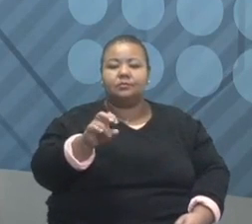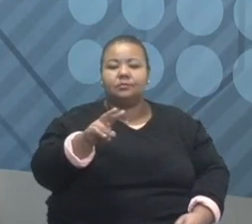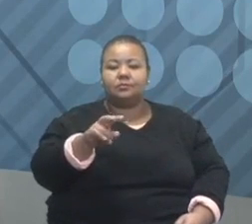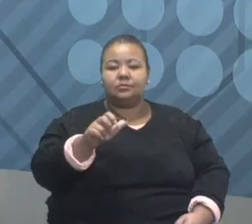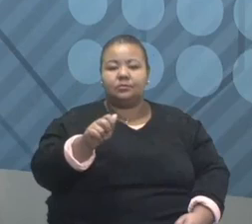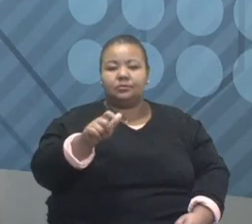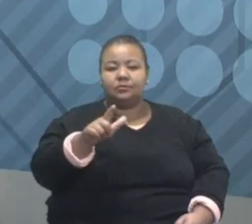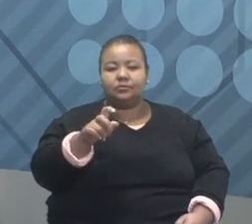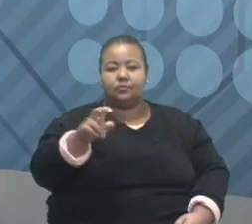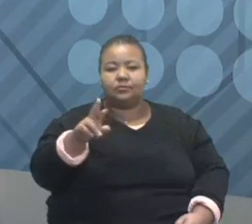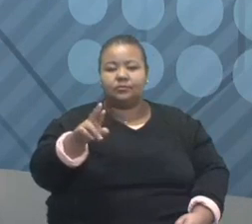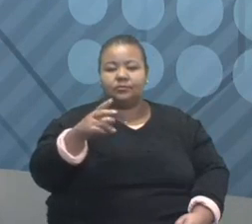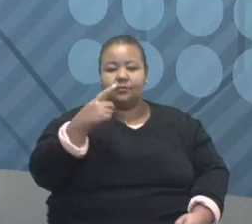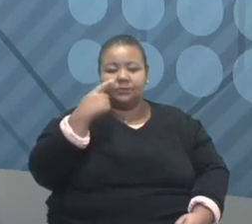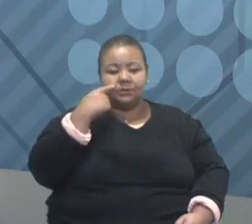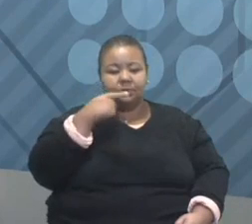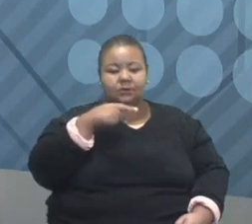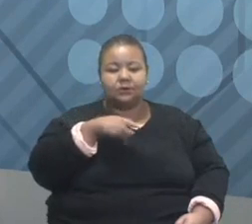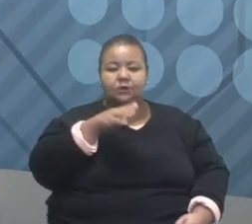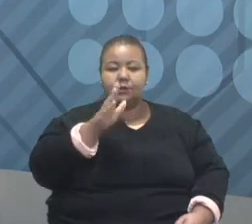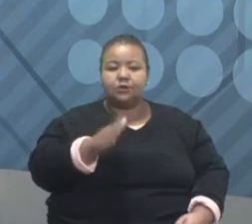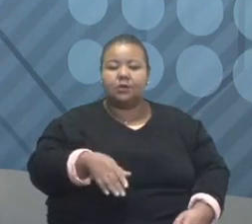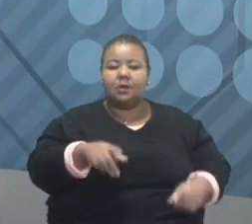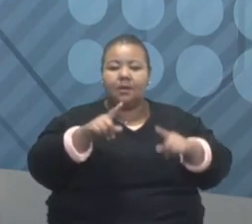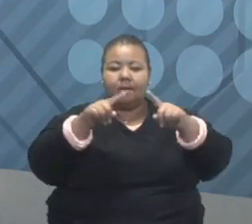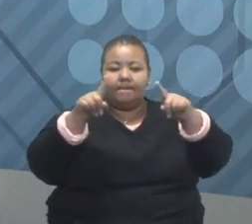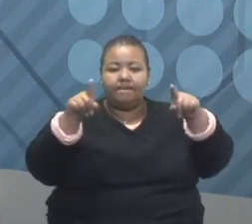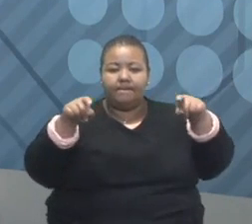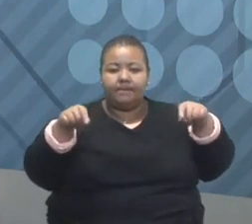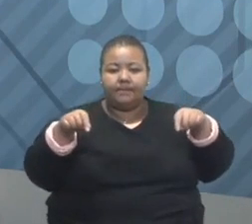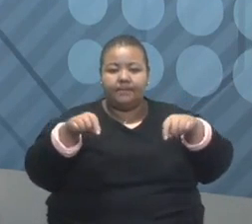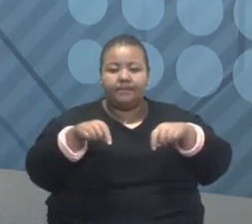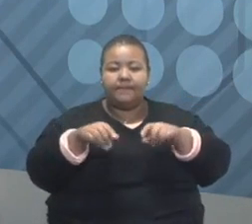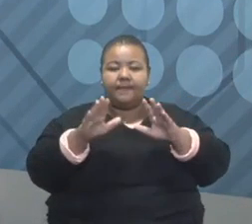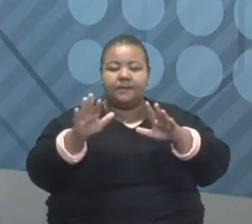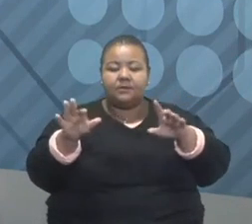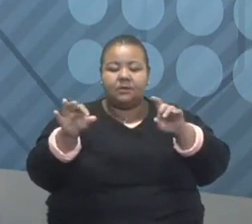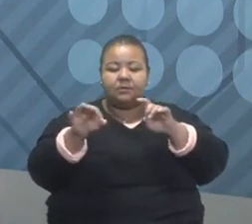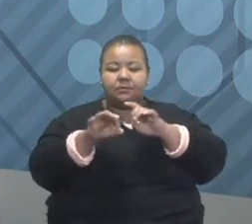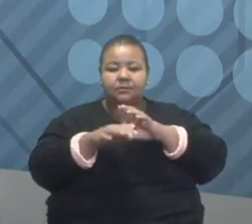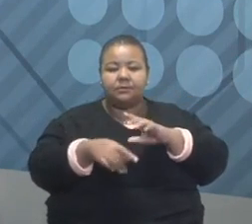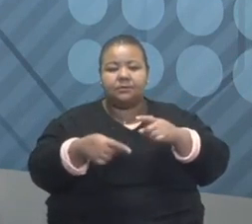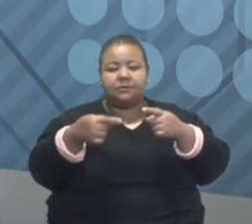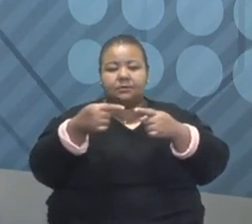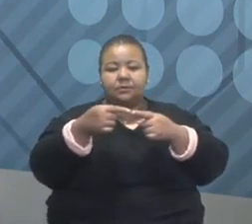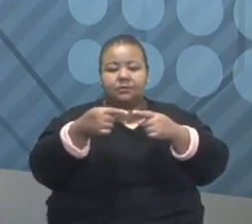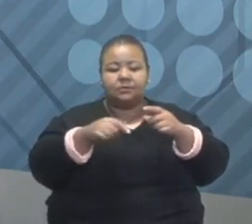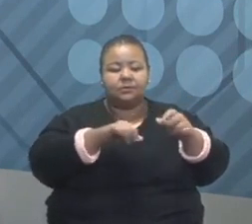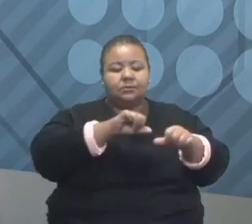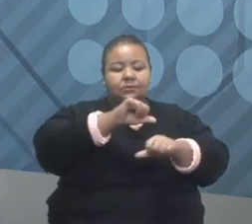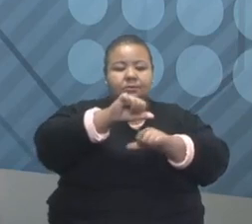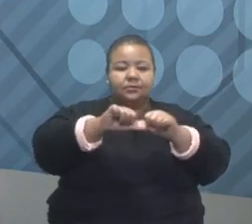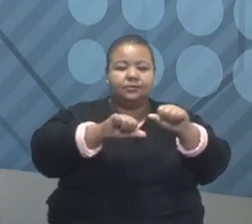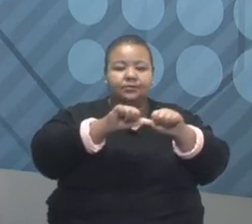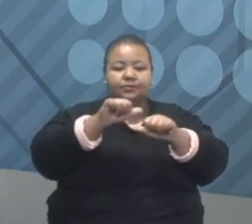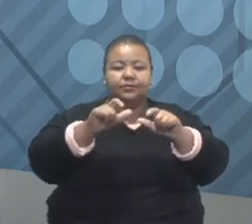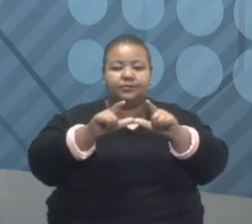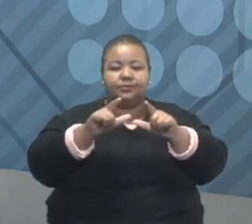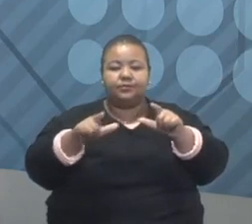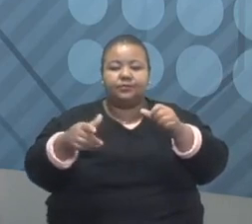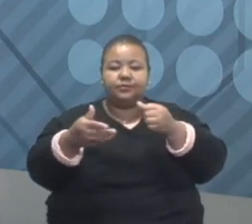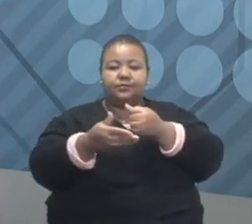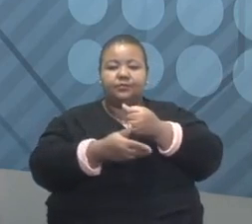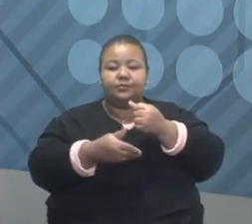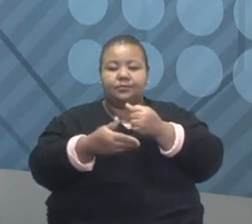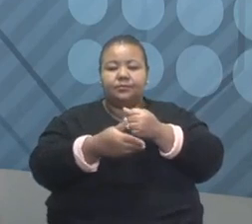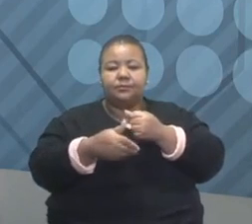dada. Veja que ali foi dada já a matriz para nós. Então, ela é uma matriz associada a uma transformação linear com a base canônica,